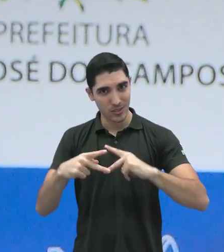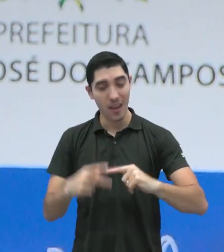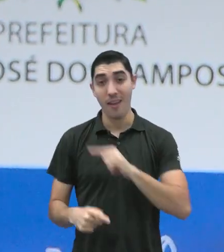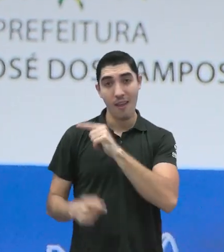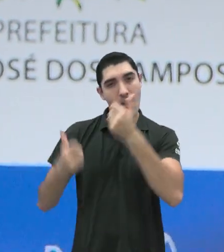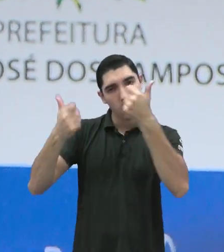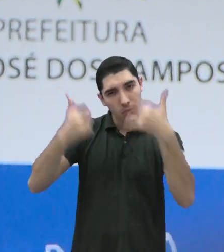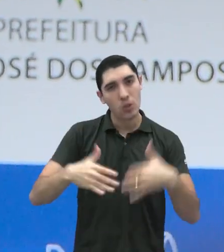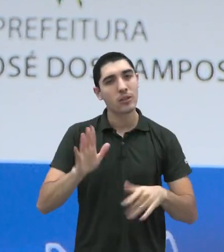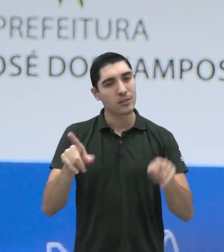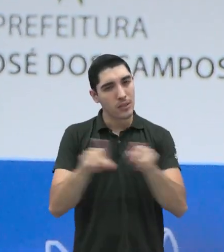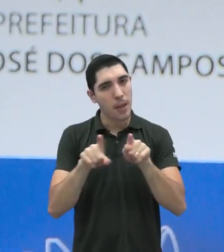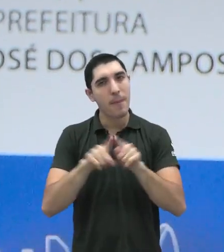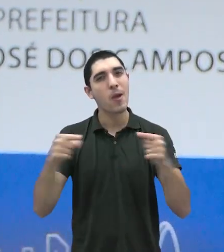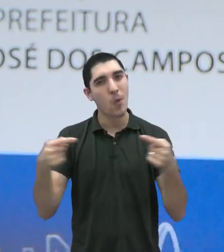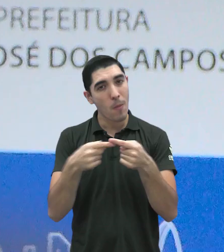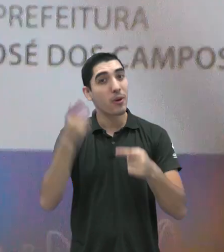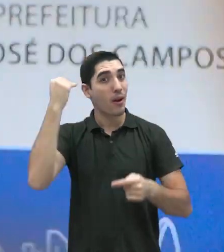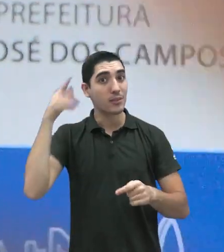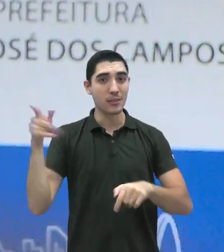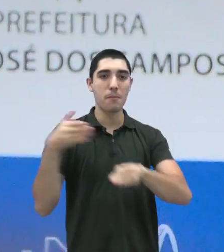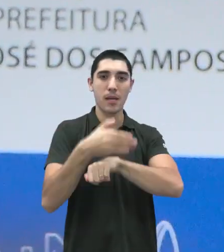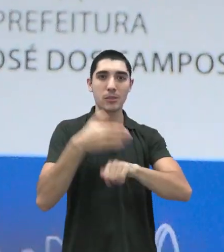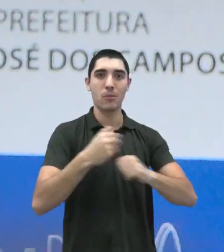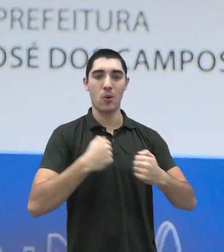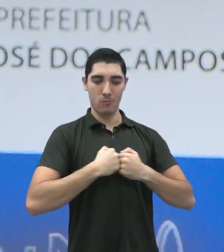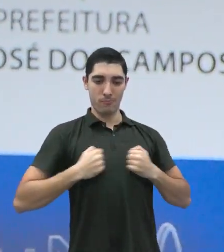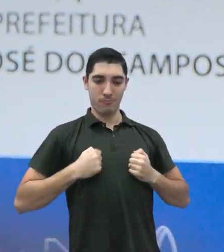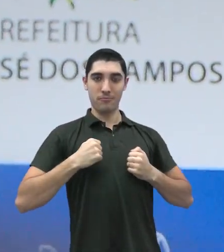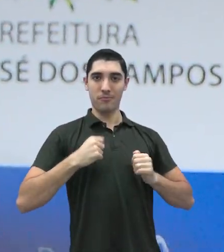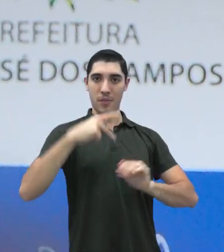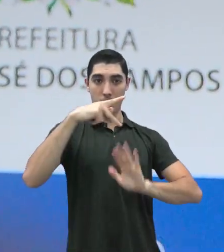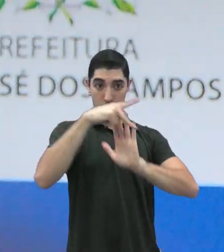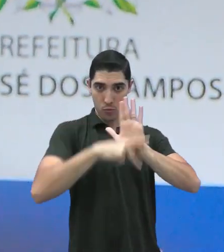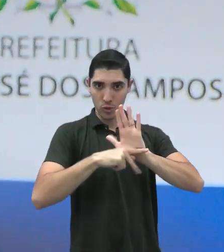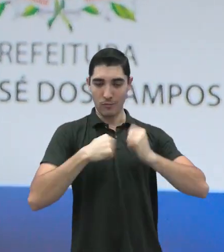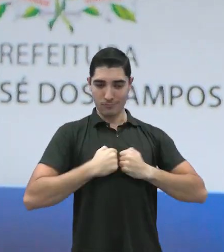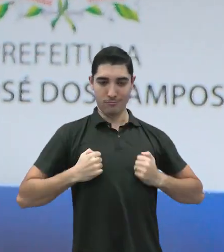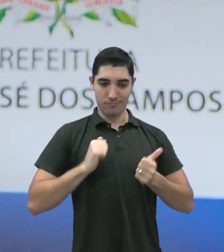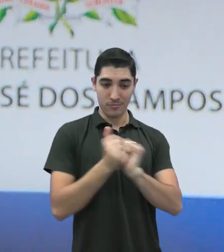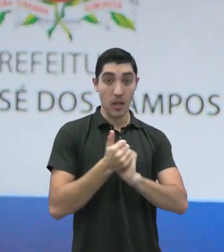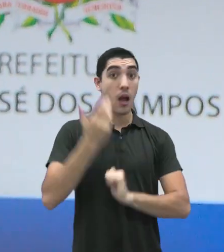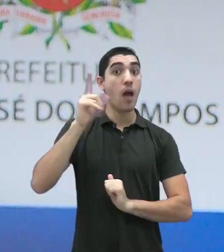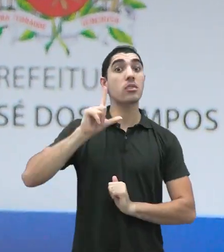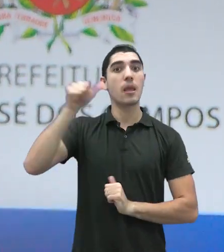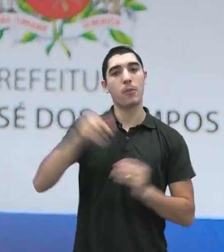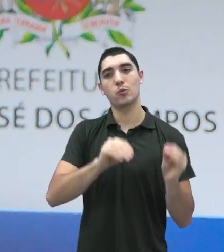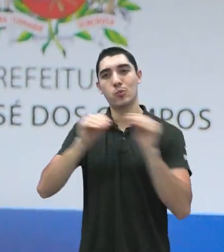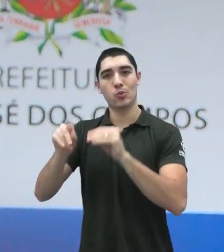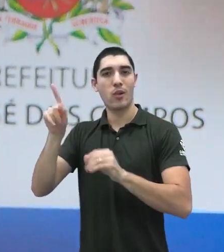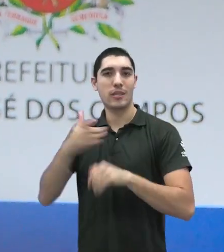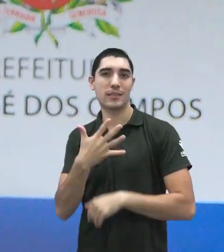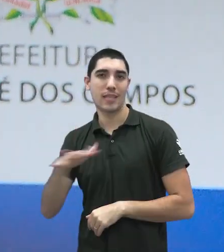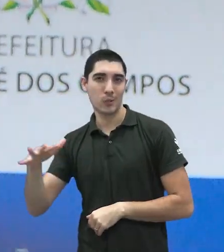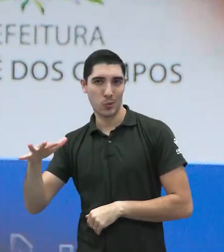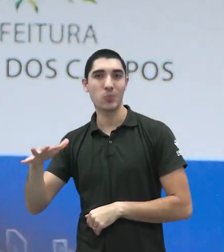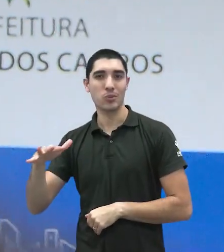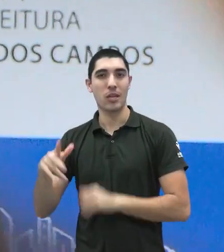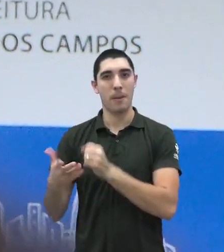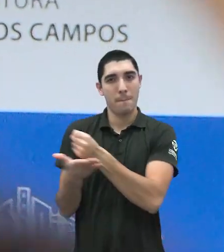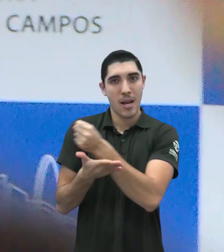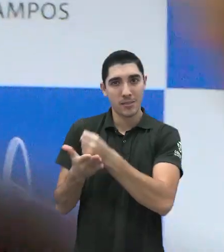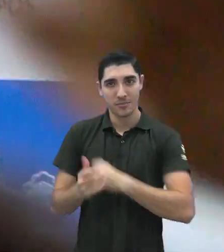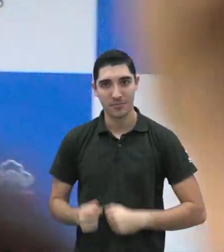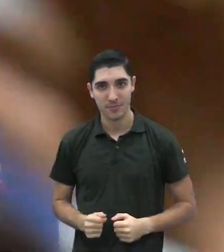norte da cidade, e que também já fez parte do programa Atleta Cidadão, antes de se transferir para a base do Santos, seu